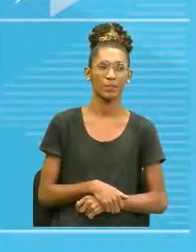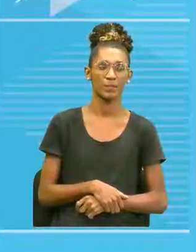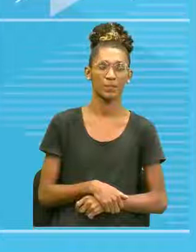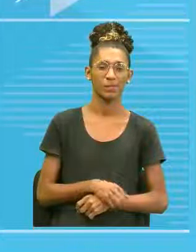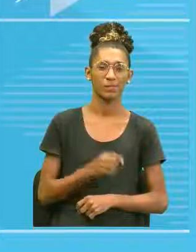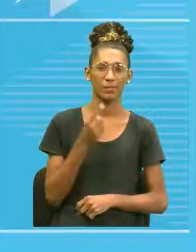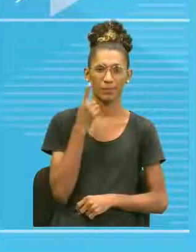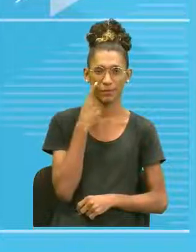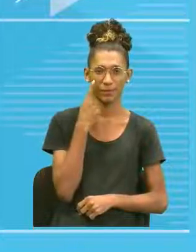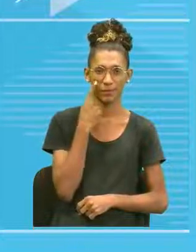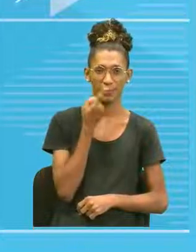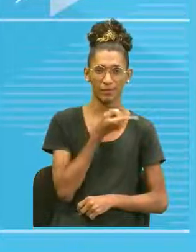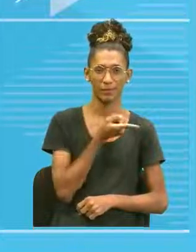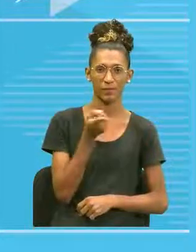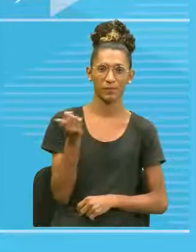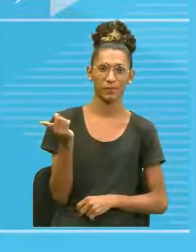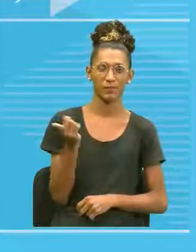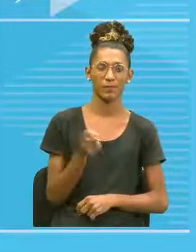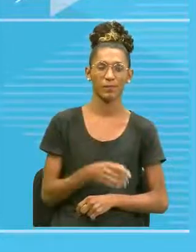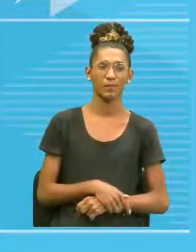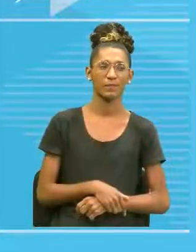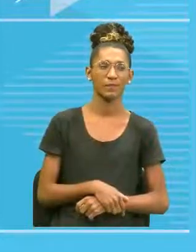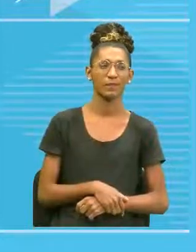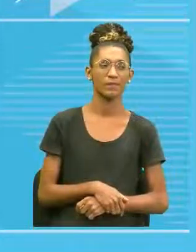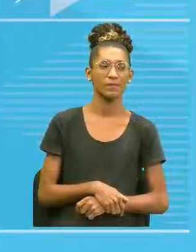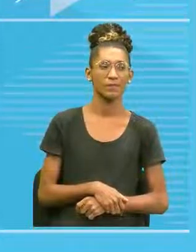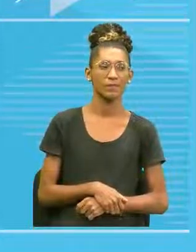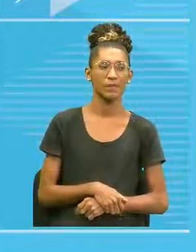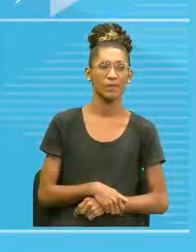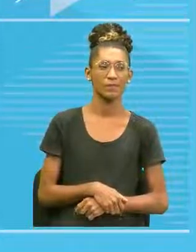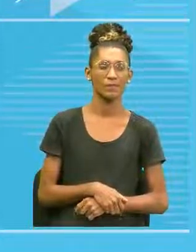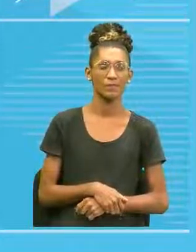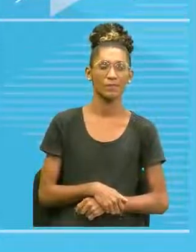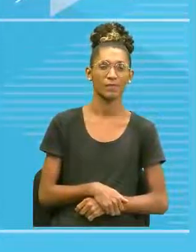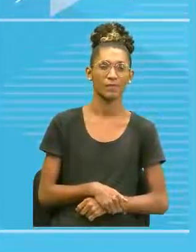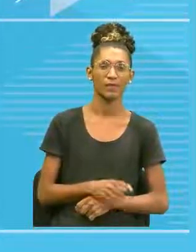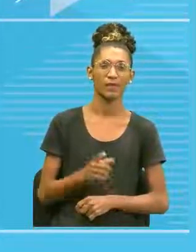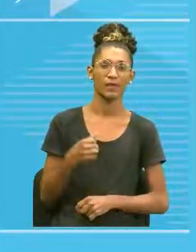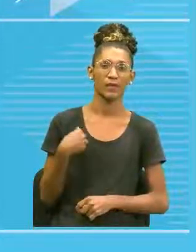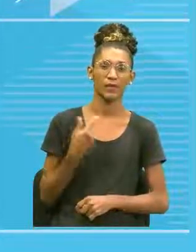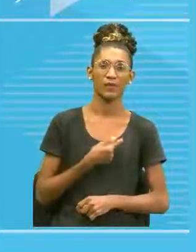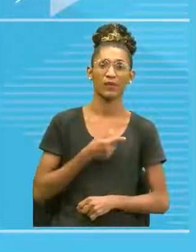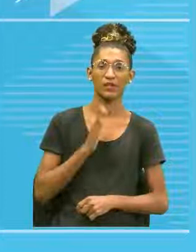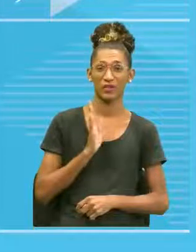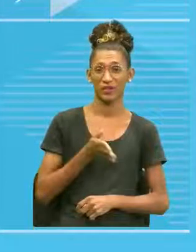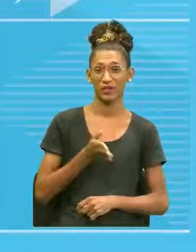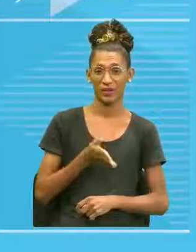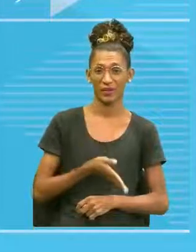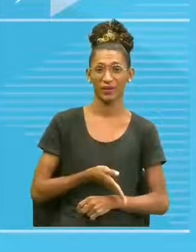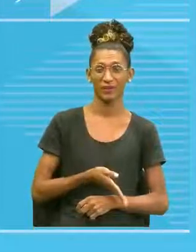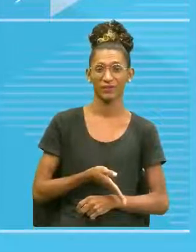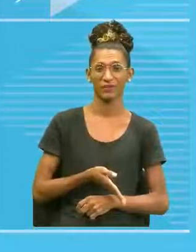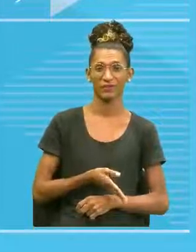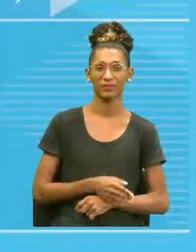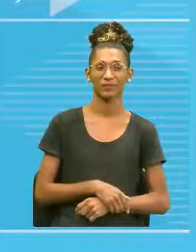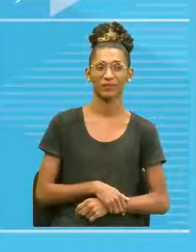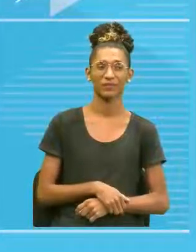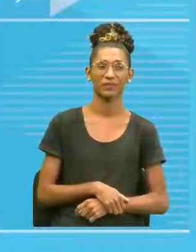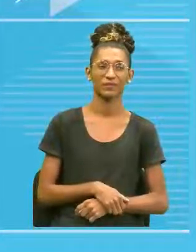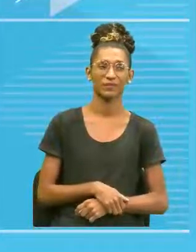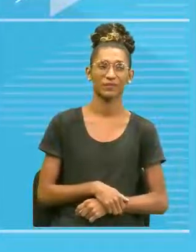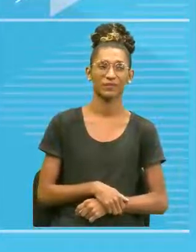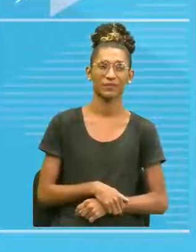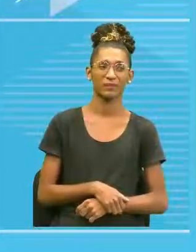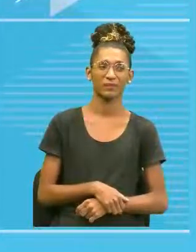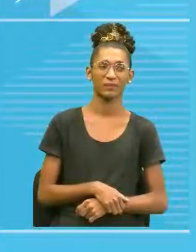ele se levantou de la sexta já havia música Nós Nós já nos haviamos vestido vou traduzir